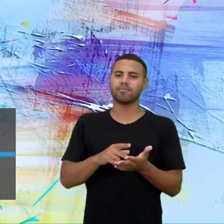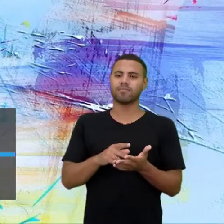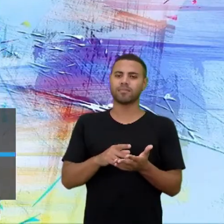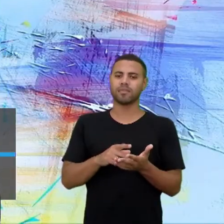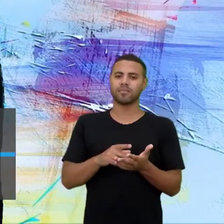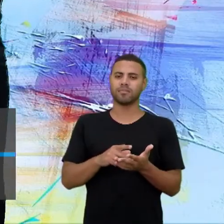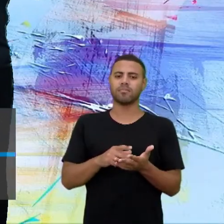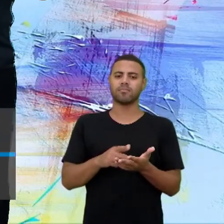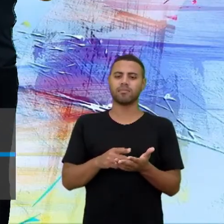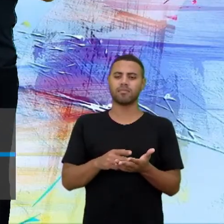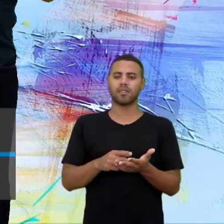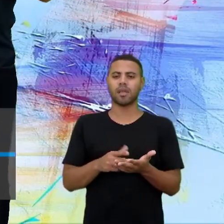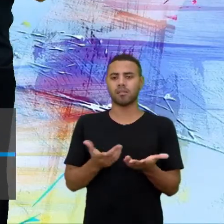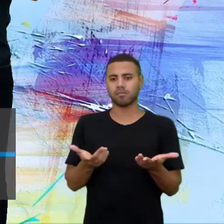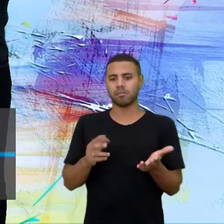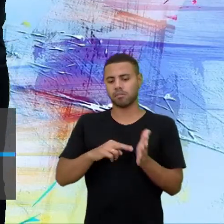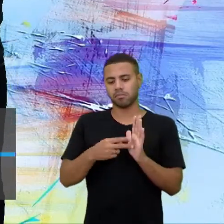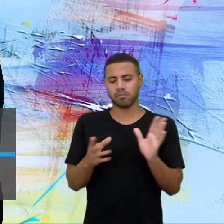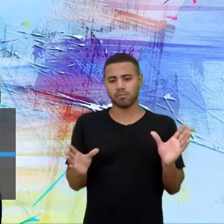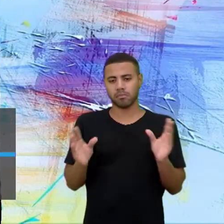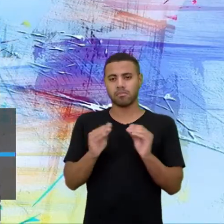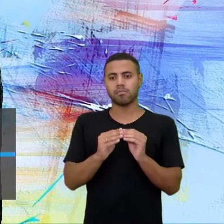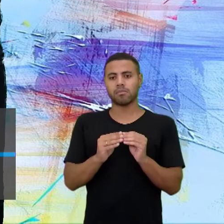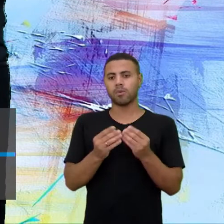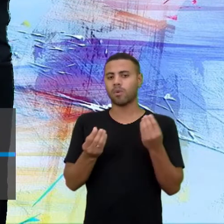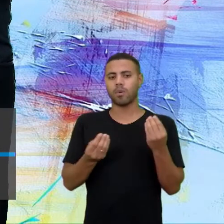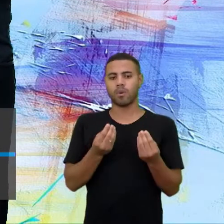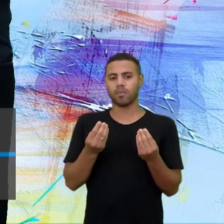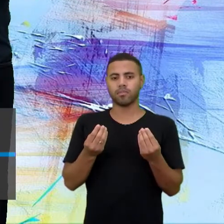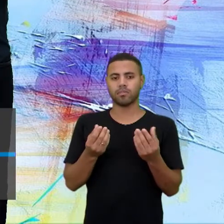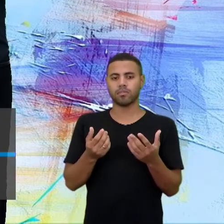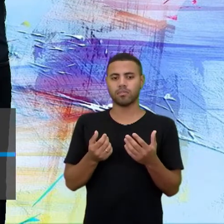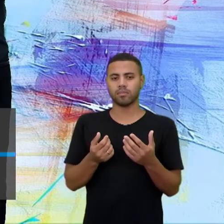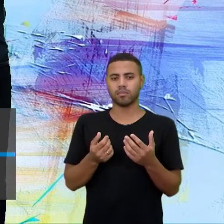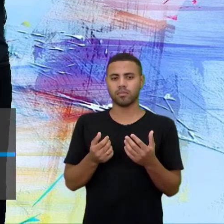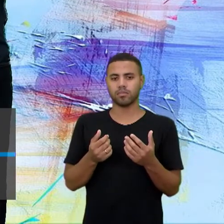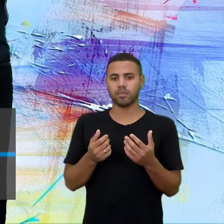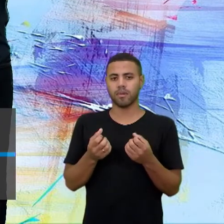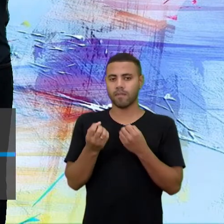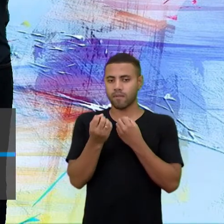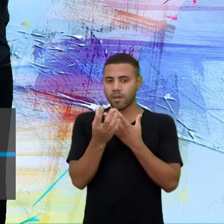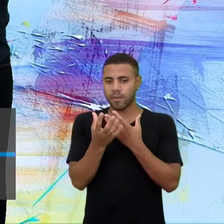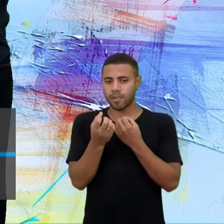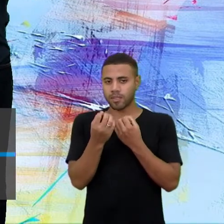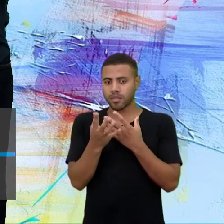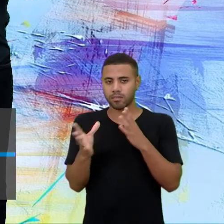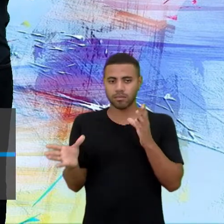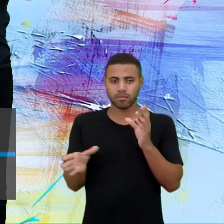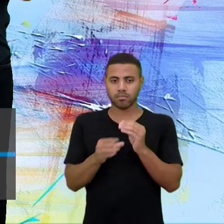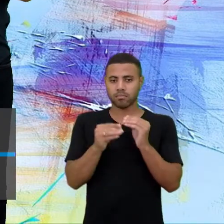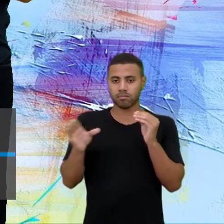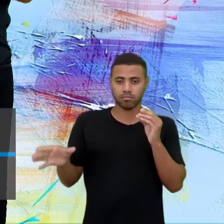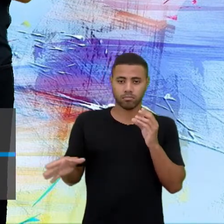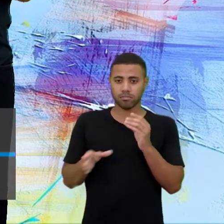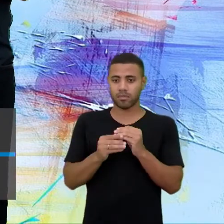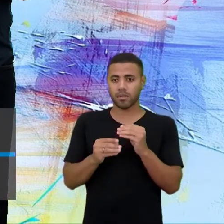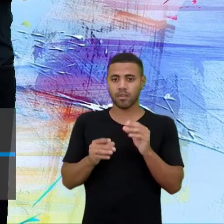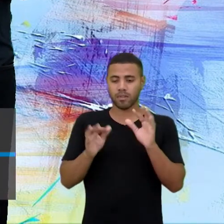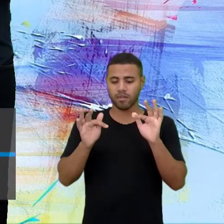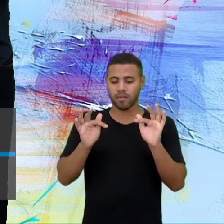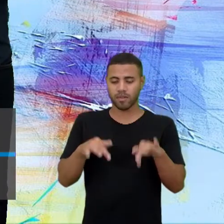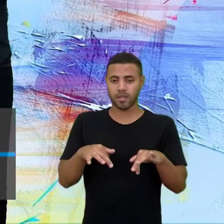briefing. Na realidade, o que é o briefing? É você pegar, coletar as informações e apresentar ao final